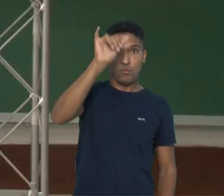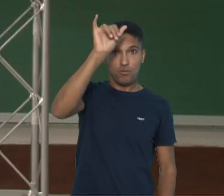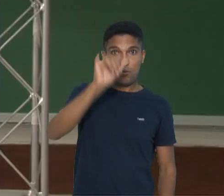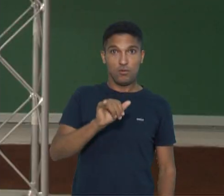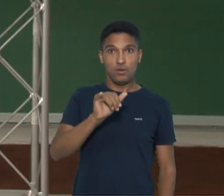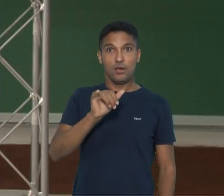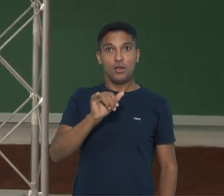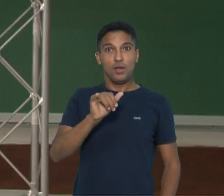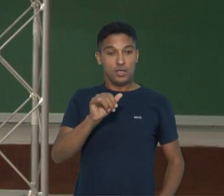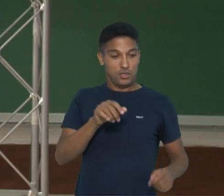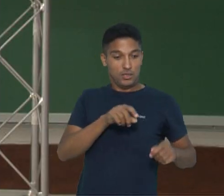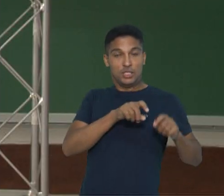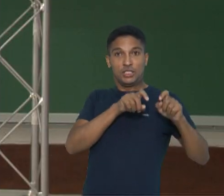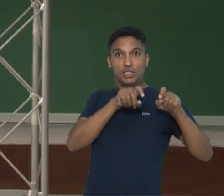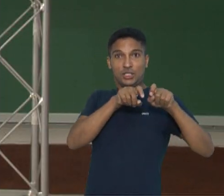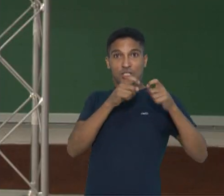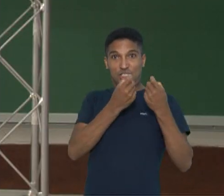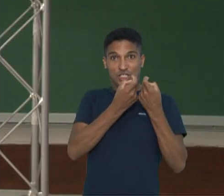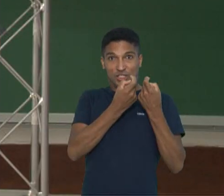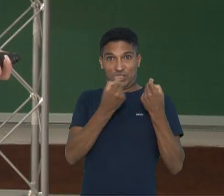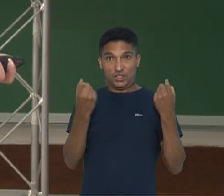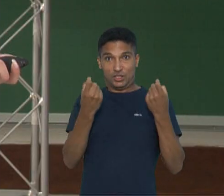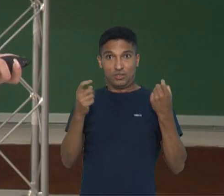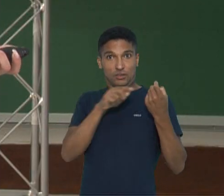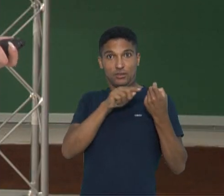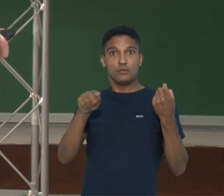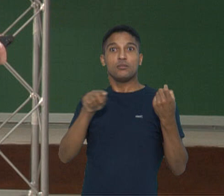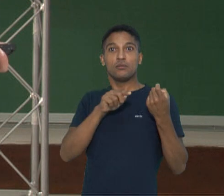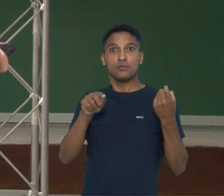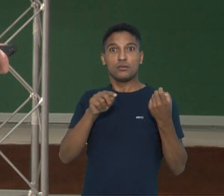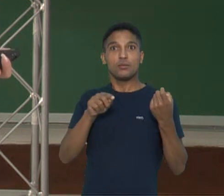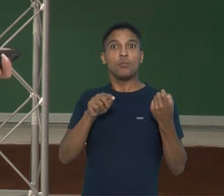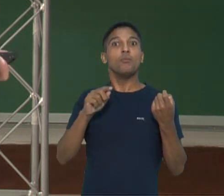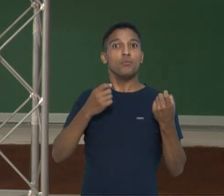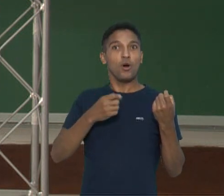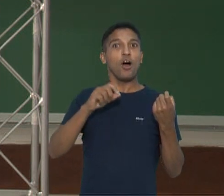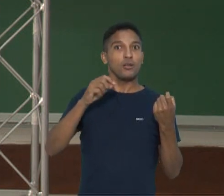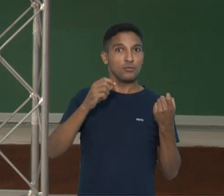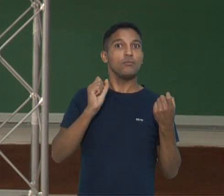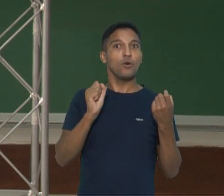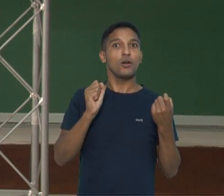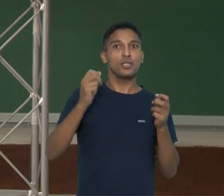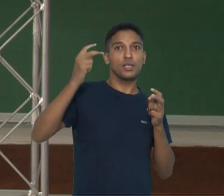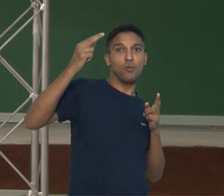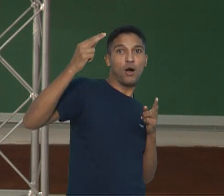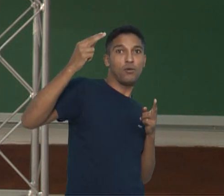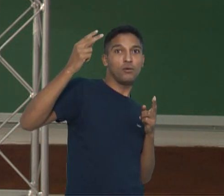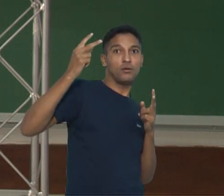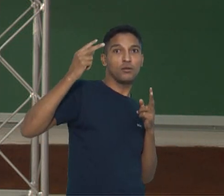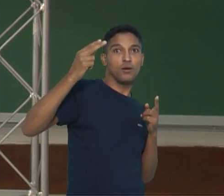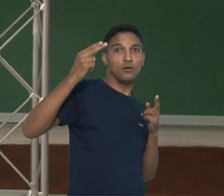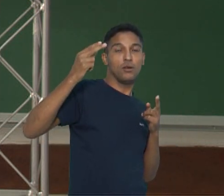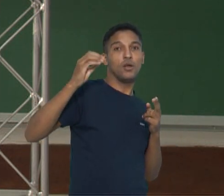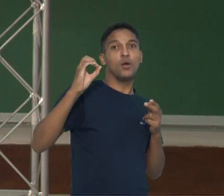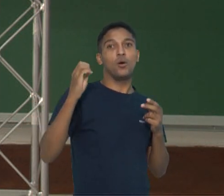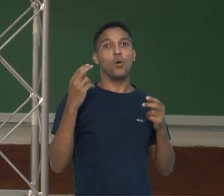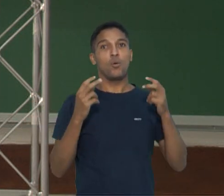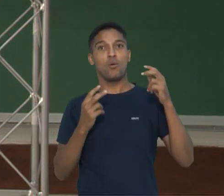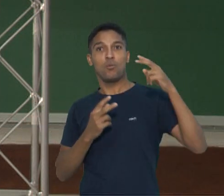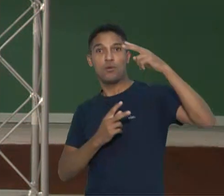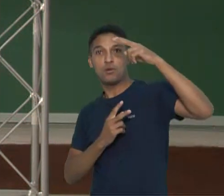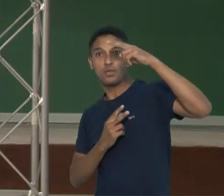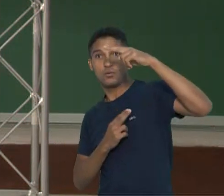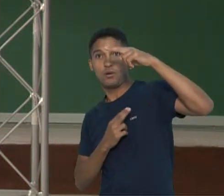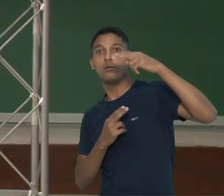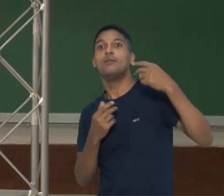eixo Y, e ainda pode acontecer de um ter o foco os dois focos no eixo X e os dois focos no eixo